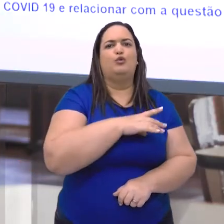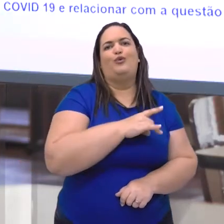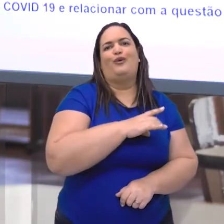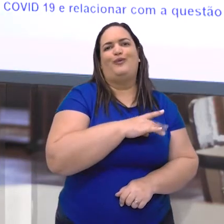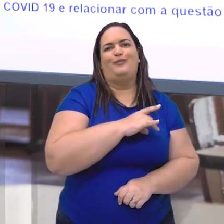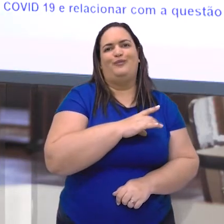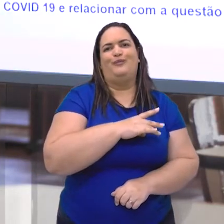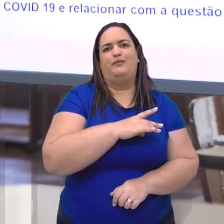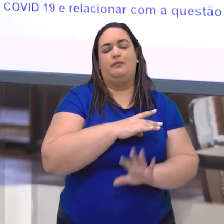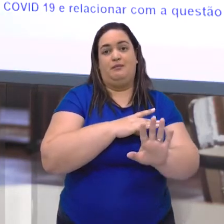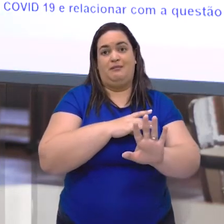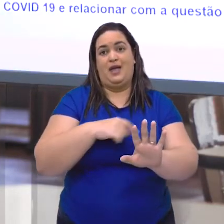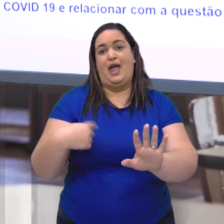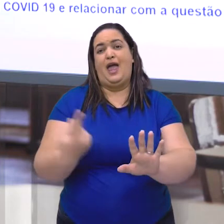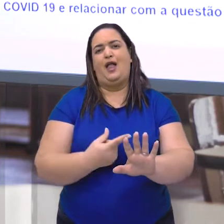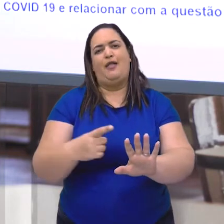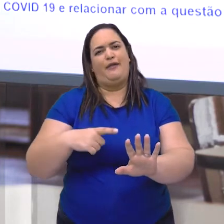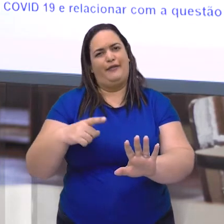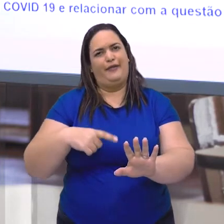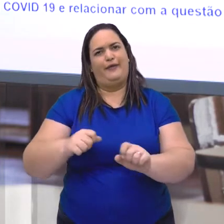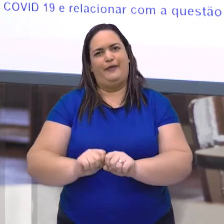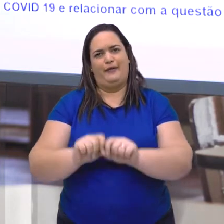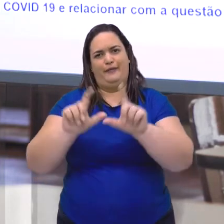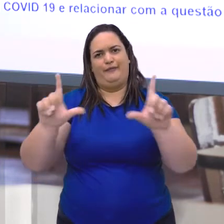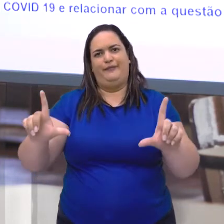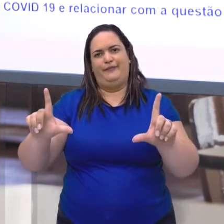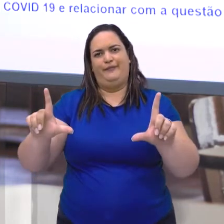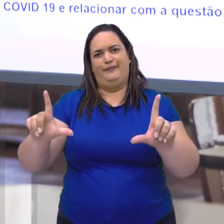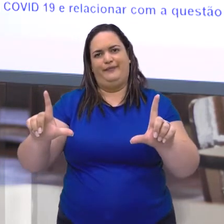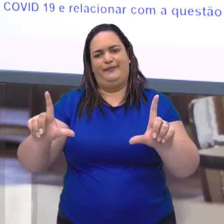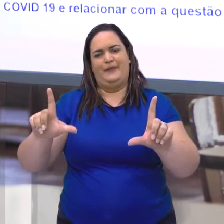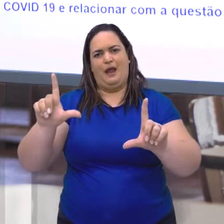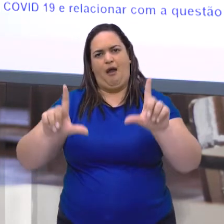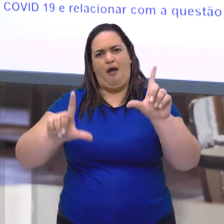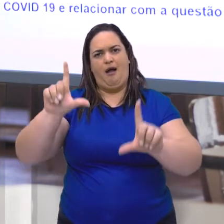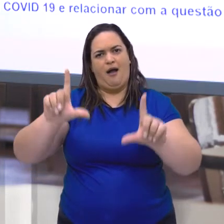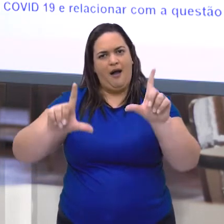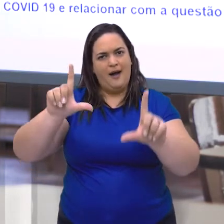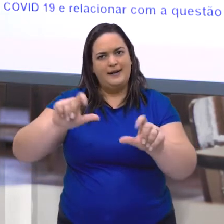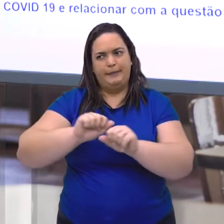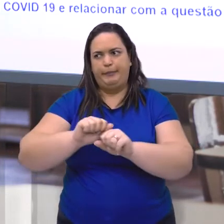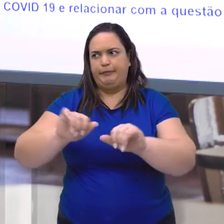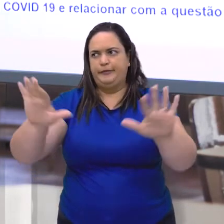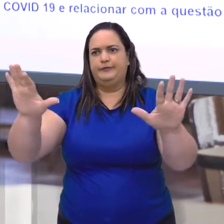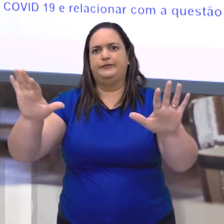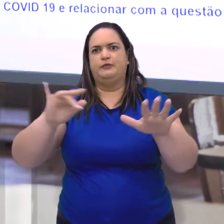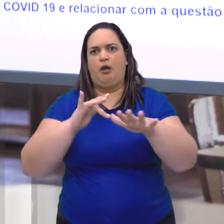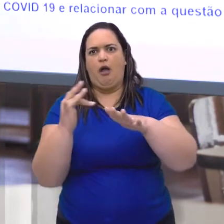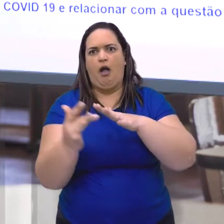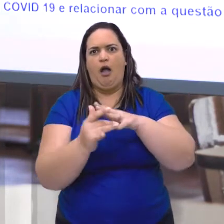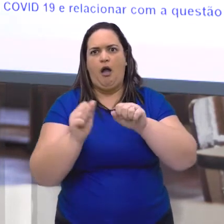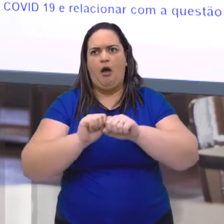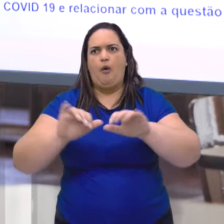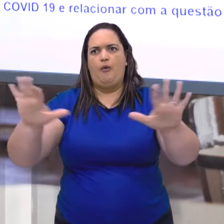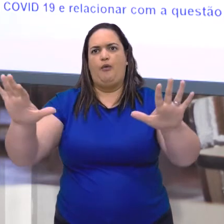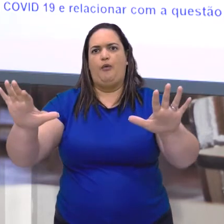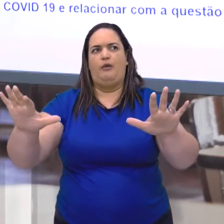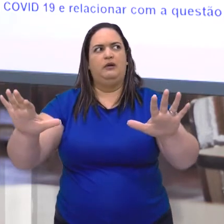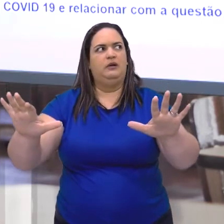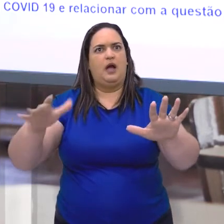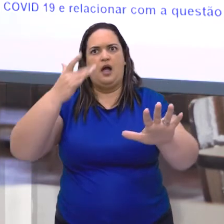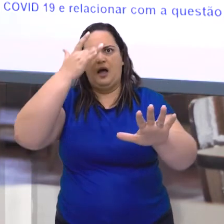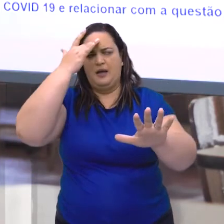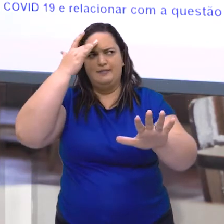uma mídia e essa mídia ela faz com que as pessoas tenham medo mais rápido, que